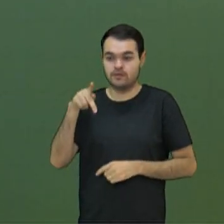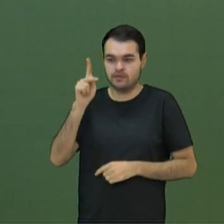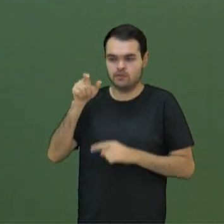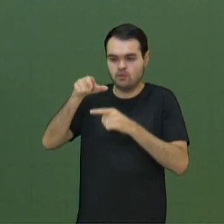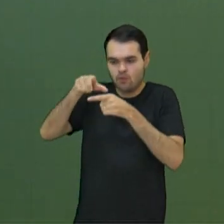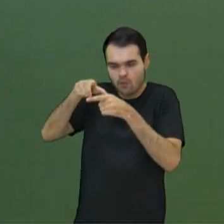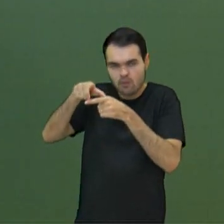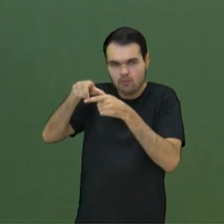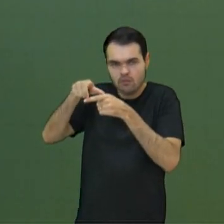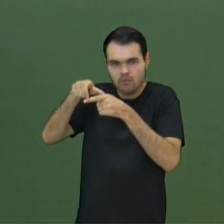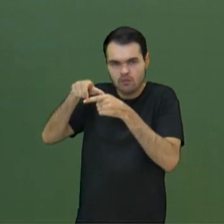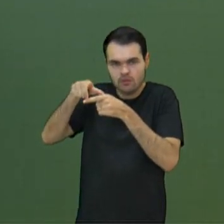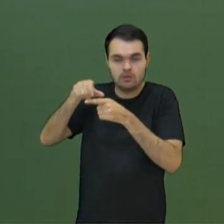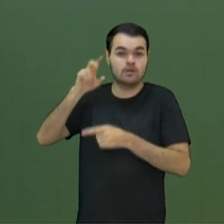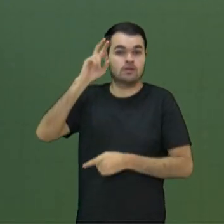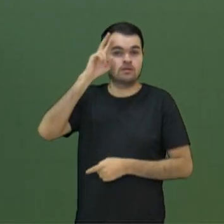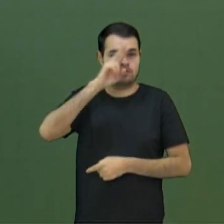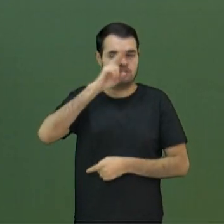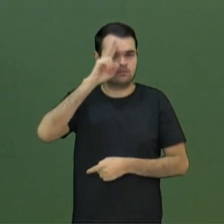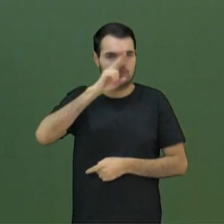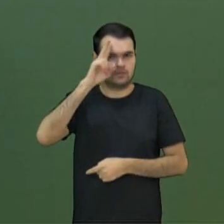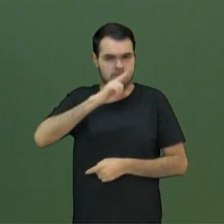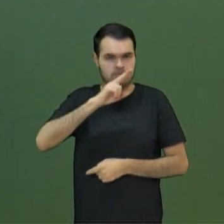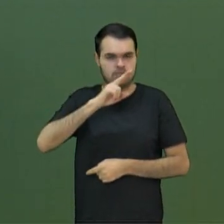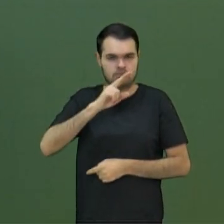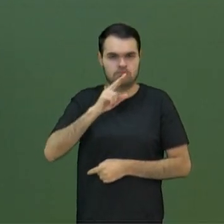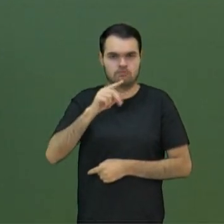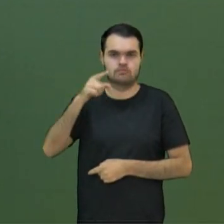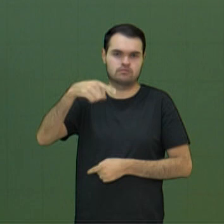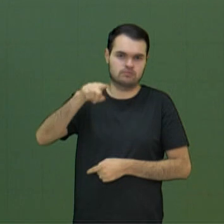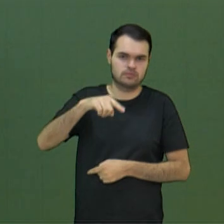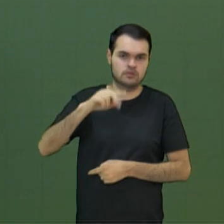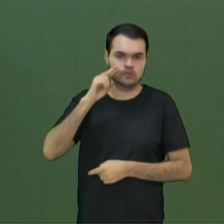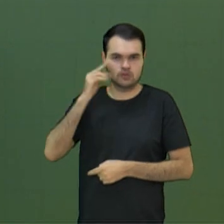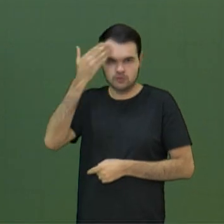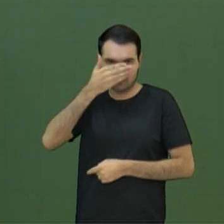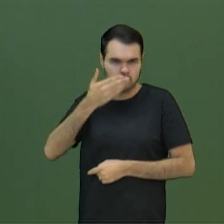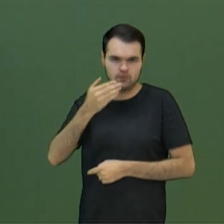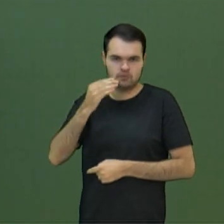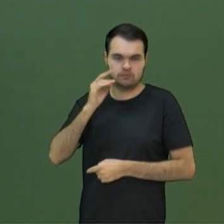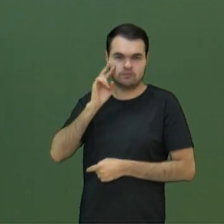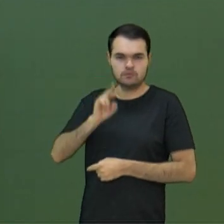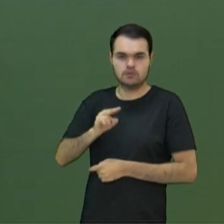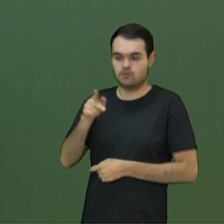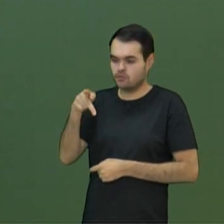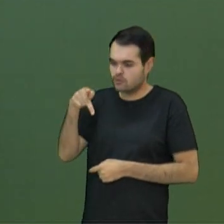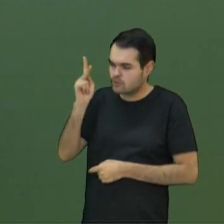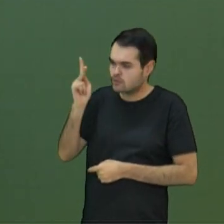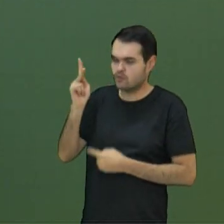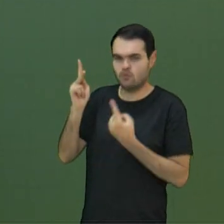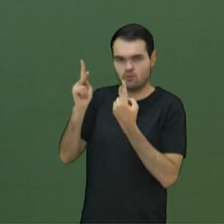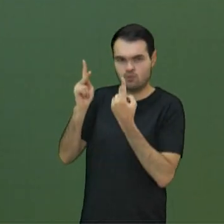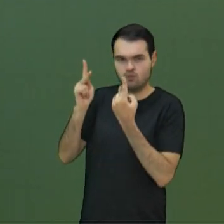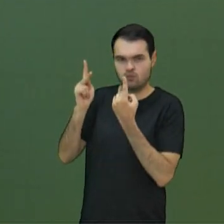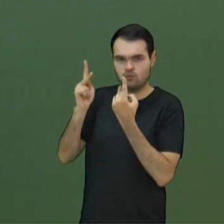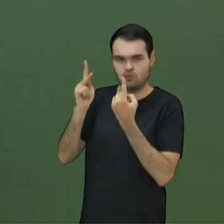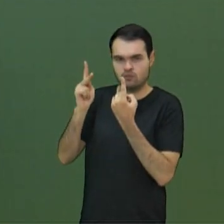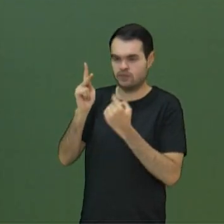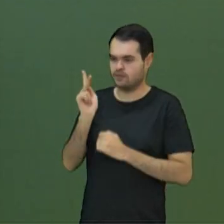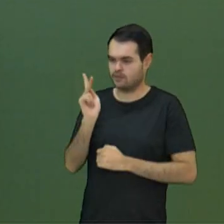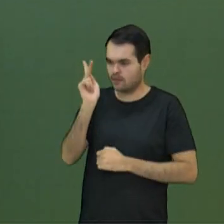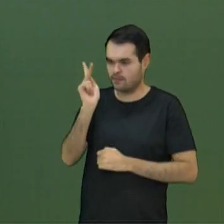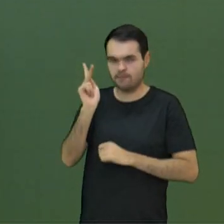kΩ. Só lembrando, então, ou para quem não viu isso aqui, 1 quilo é representado pela letra